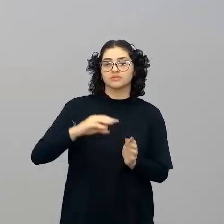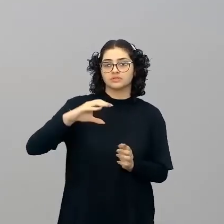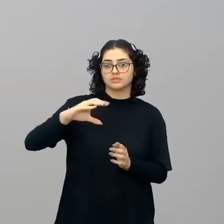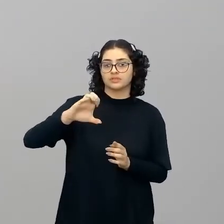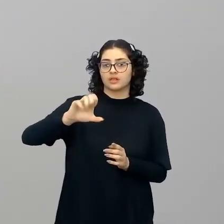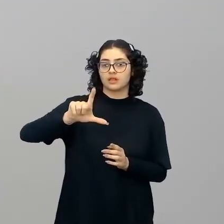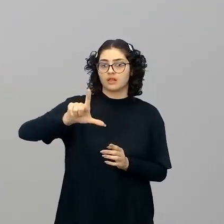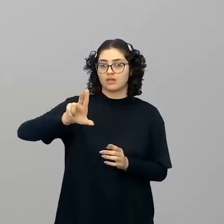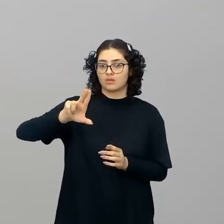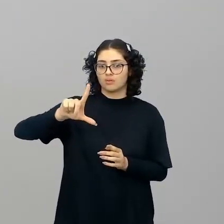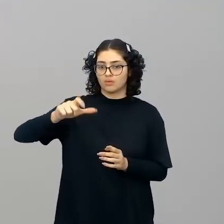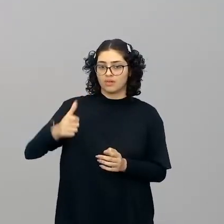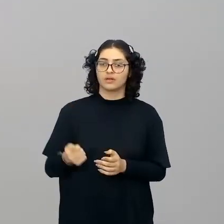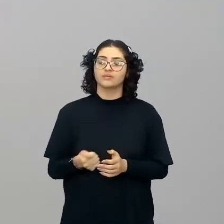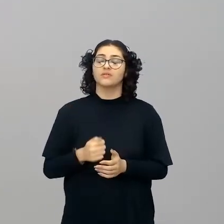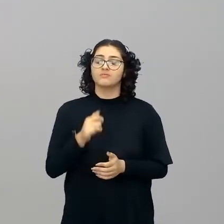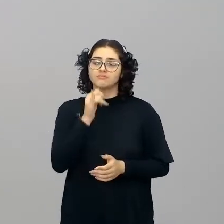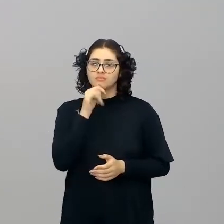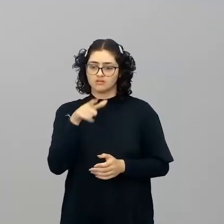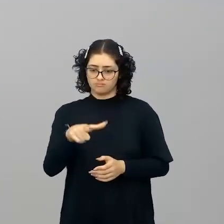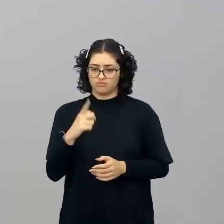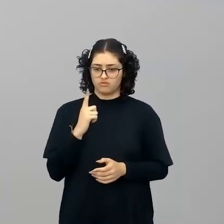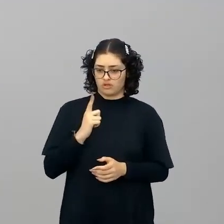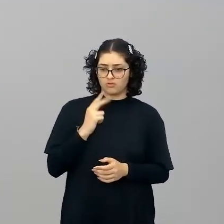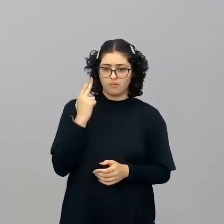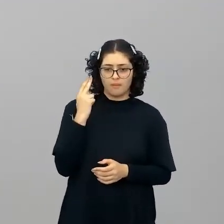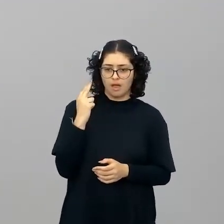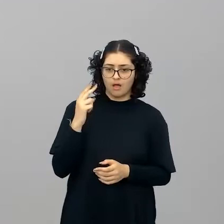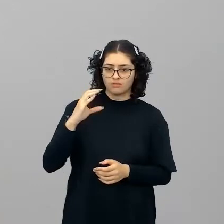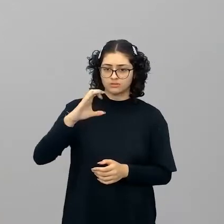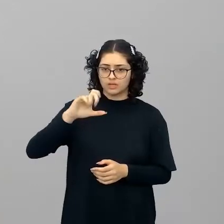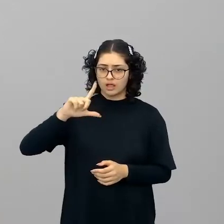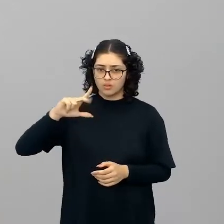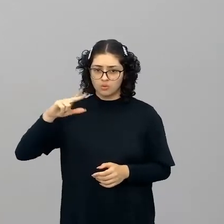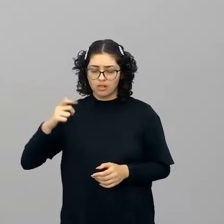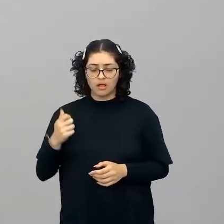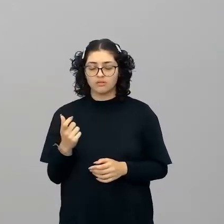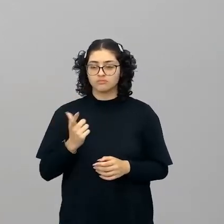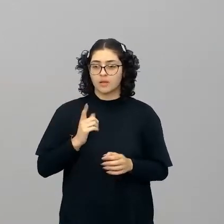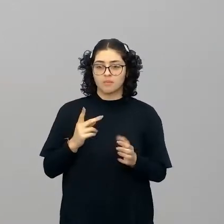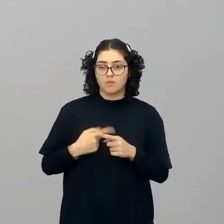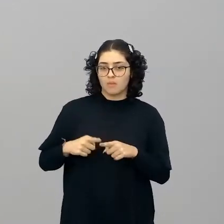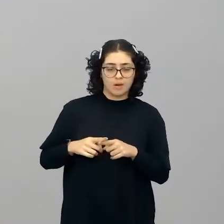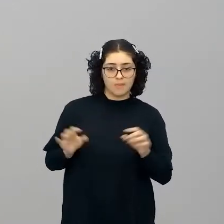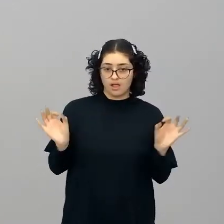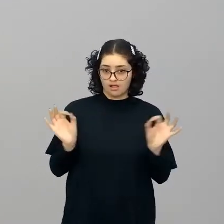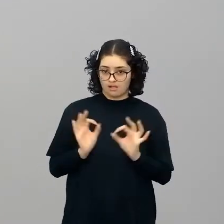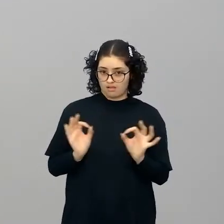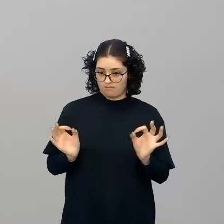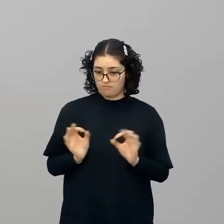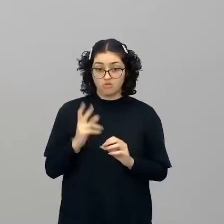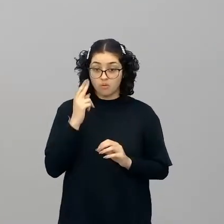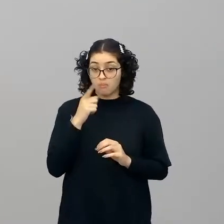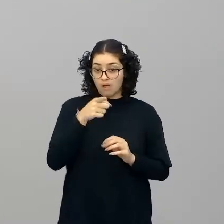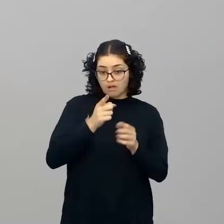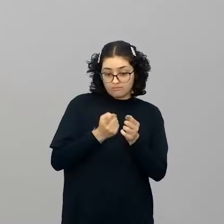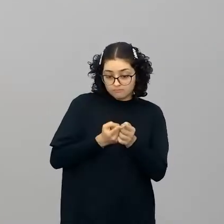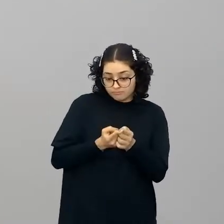gente tem células normais do sangue, que tem essa região abaulada, né, que tem então esse